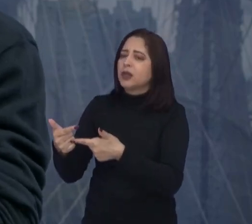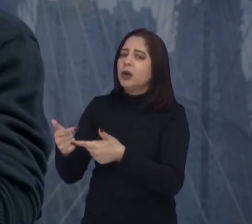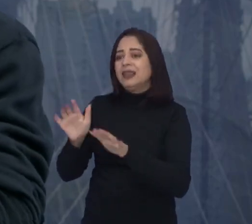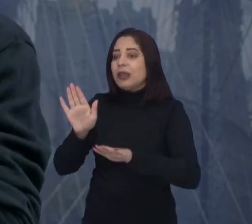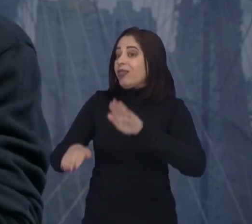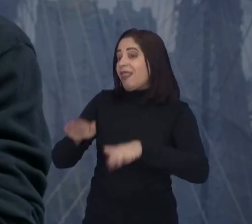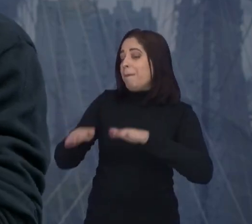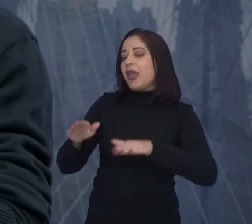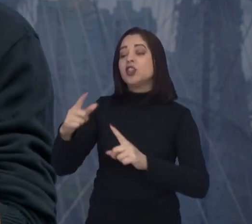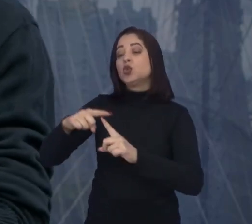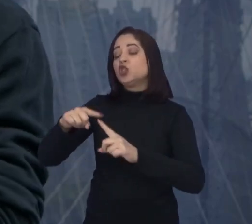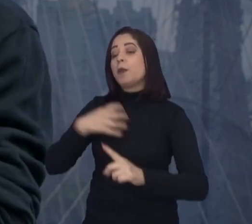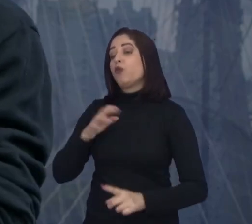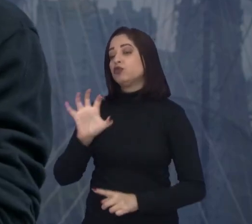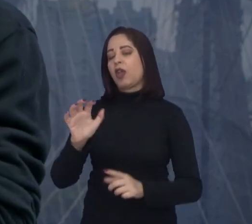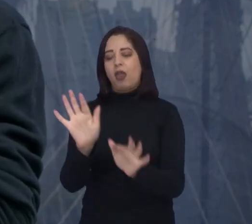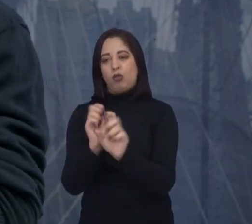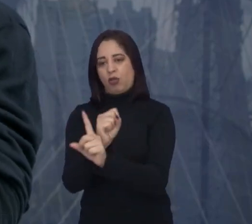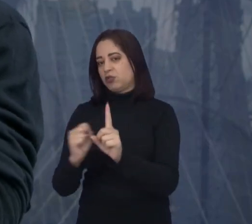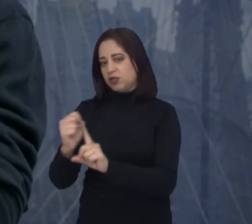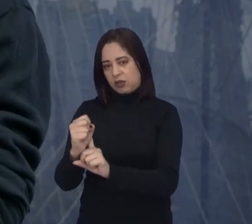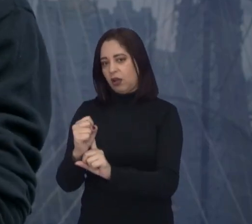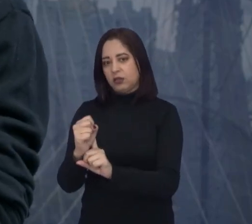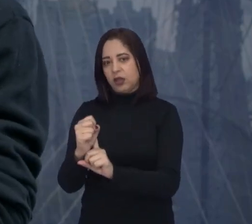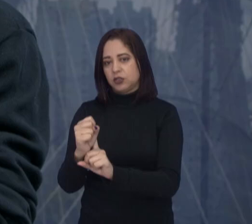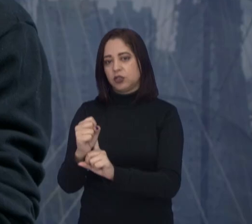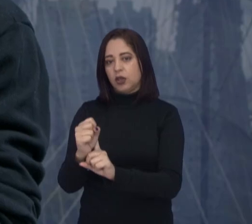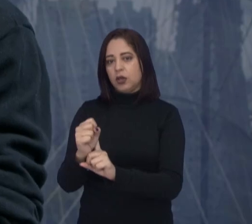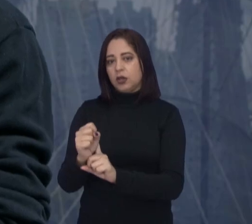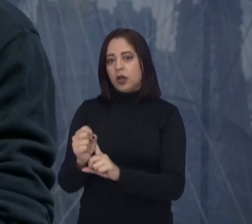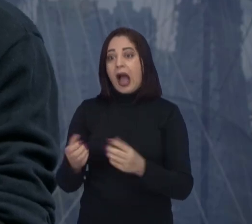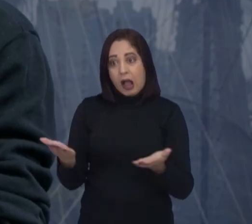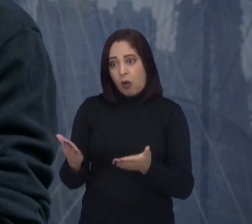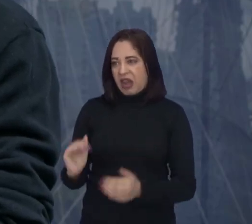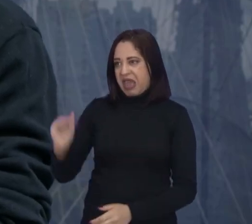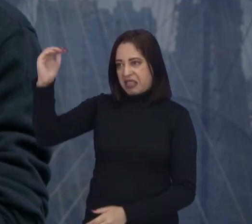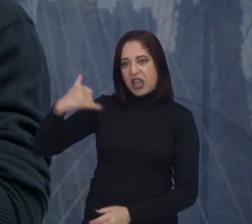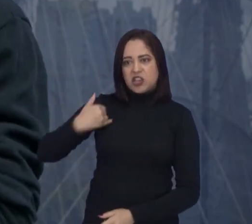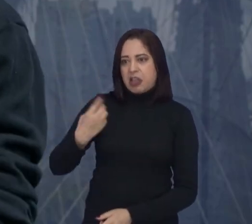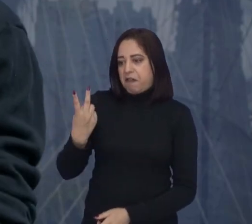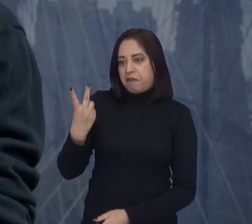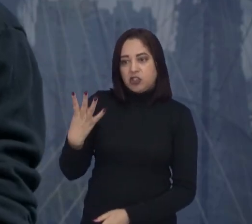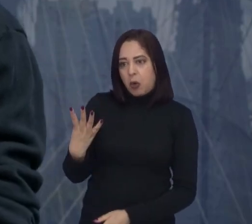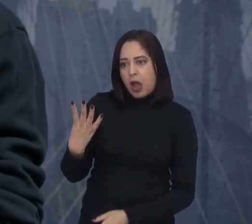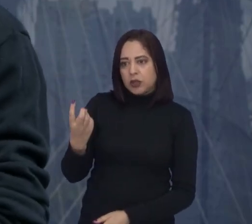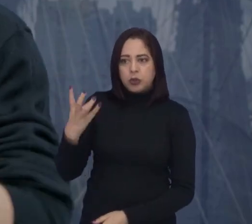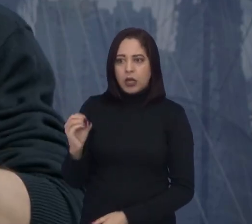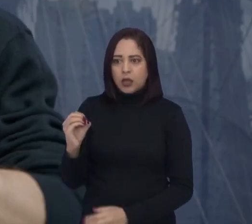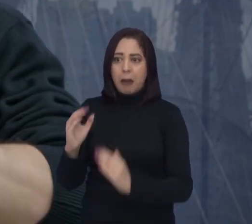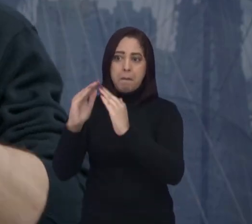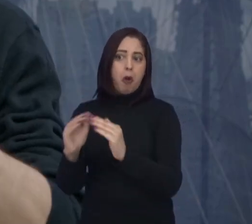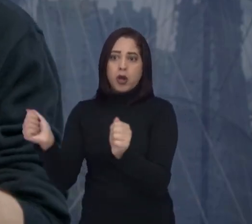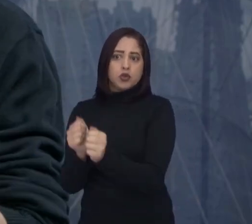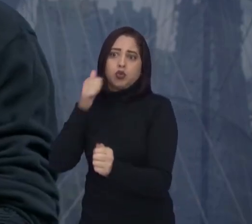sociedade, de tempo, de espírito da época. Hoje em dia, a gente entende mais pessoas até mais adultas, de 24, 25, 30 anos, dentro da casa dos pais. Nesse